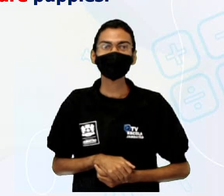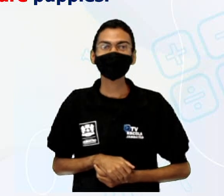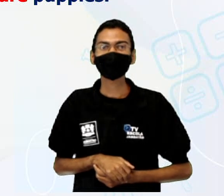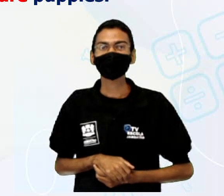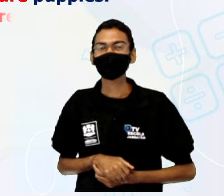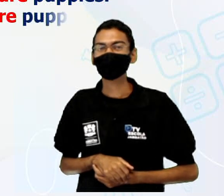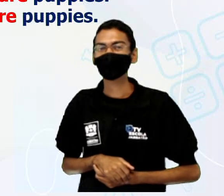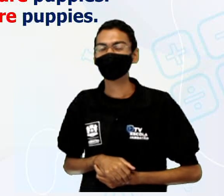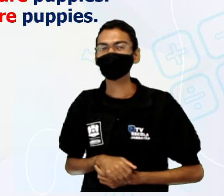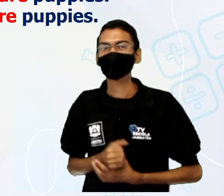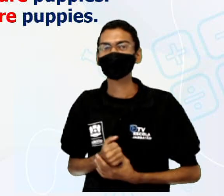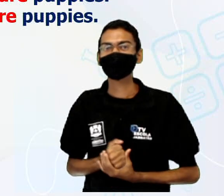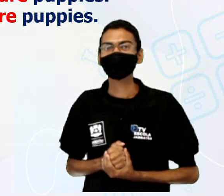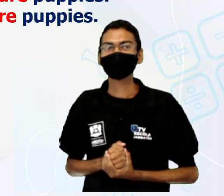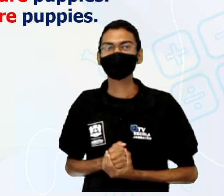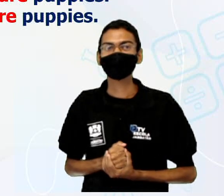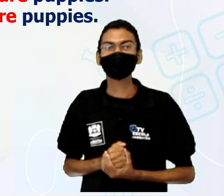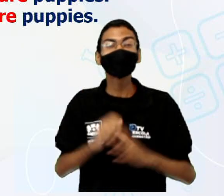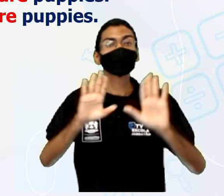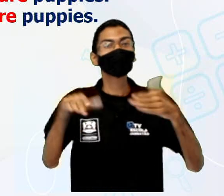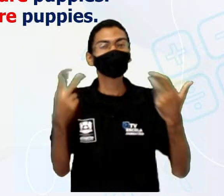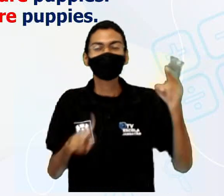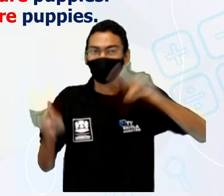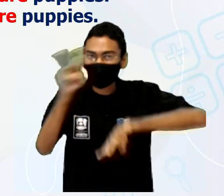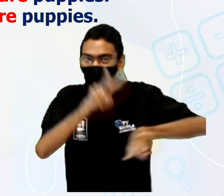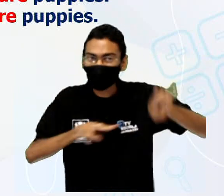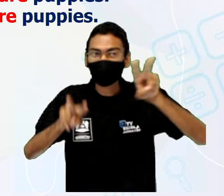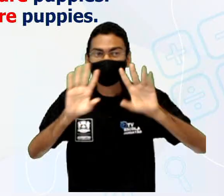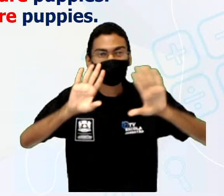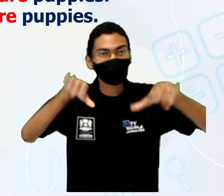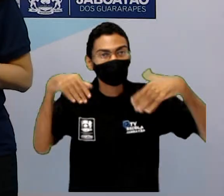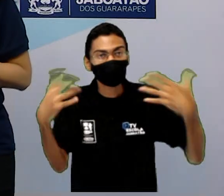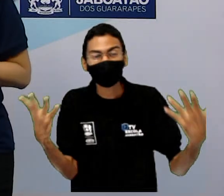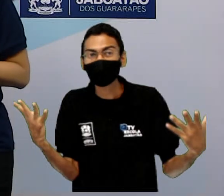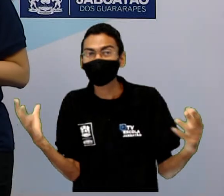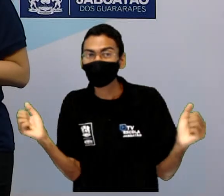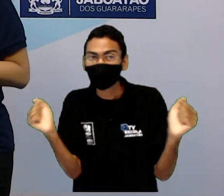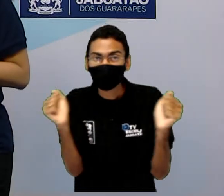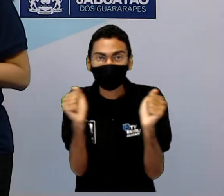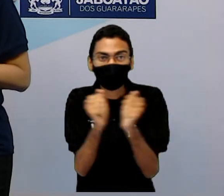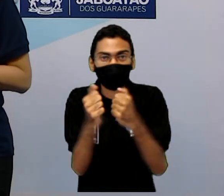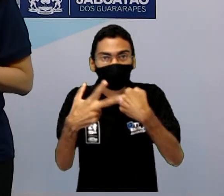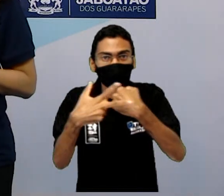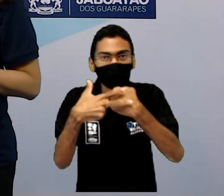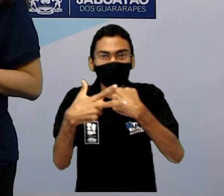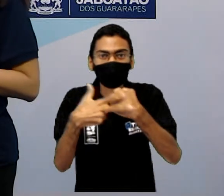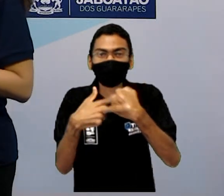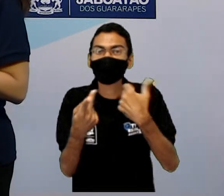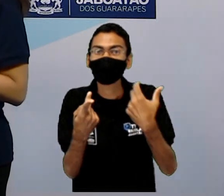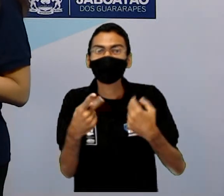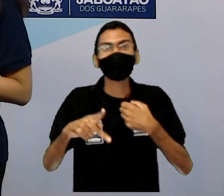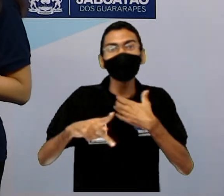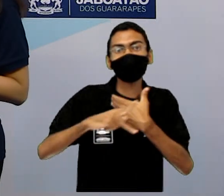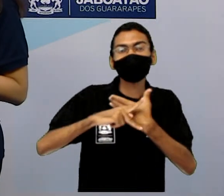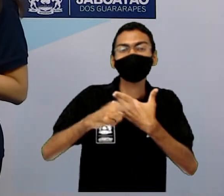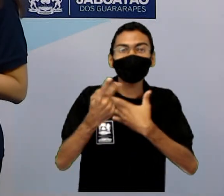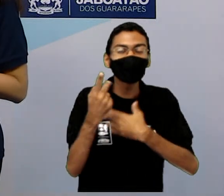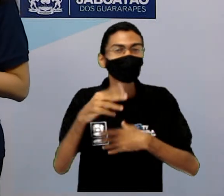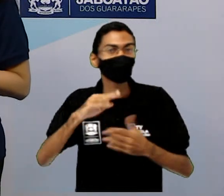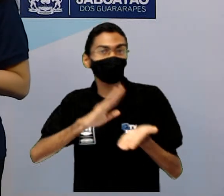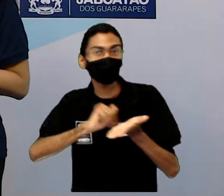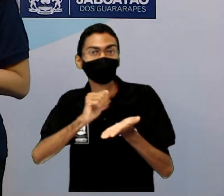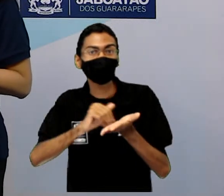they are puppies. Então, observa aqui, quando a gente junta o verbo com o pronome, a gente